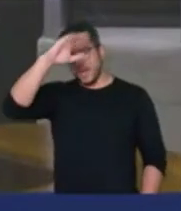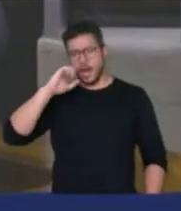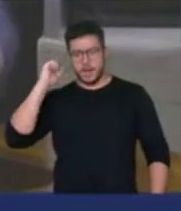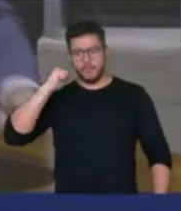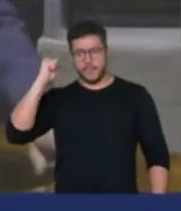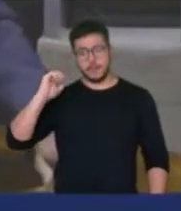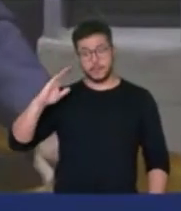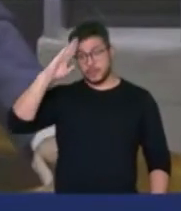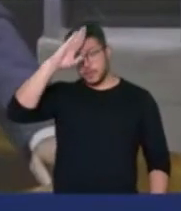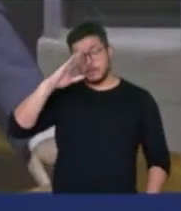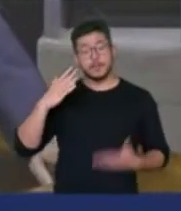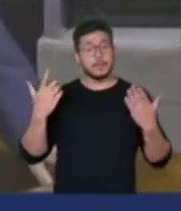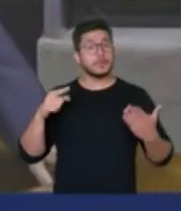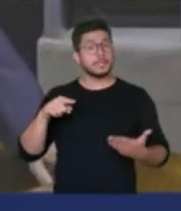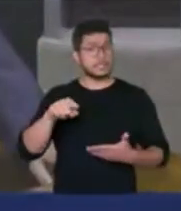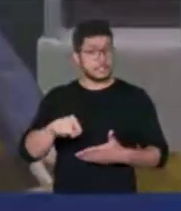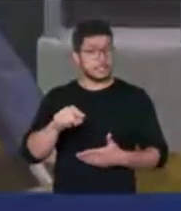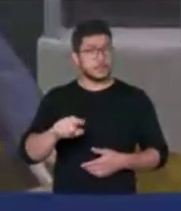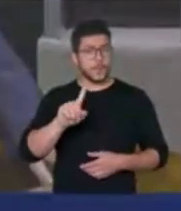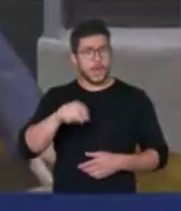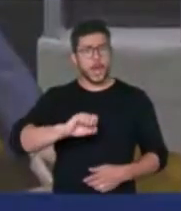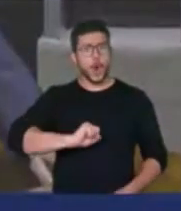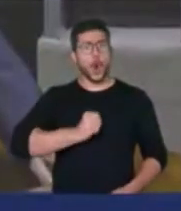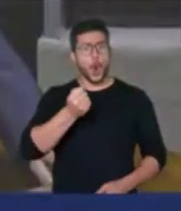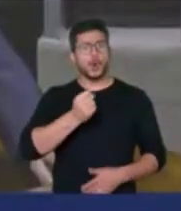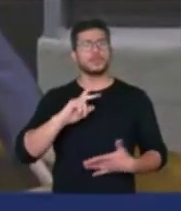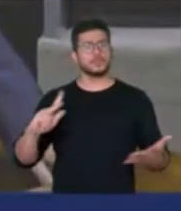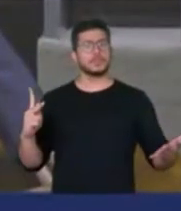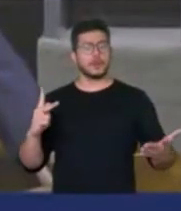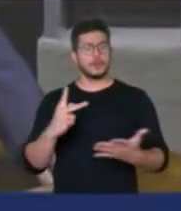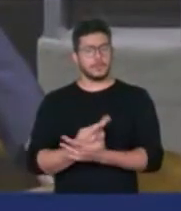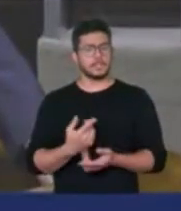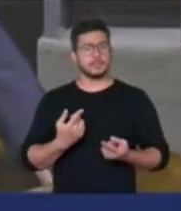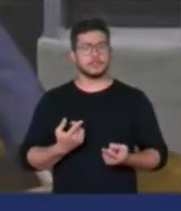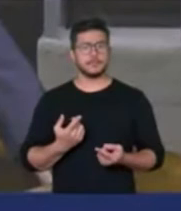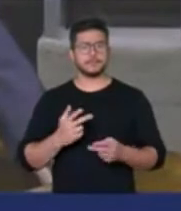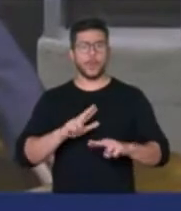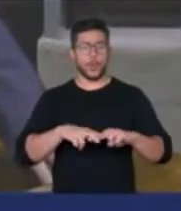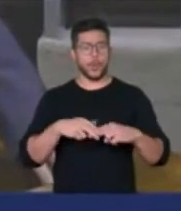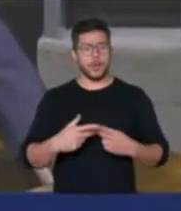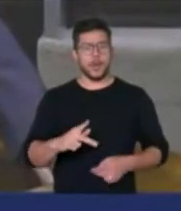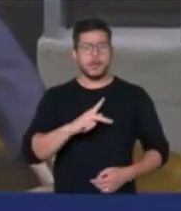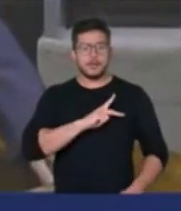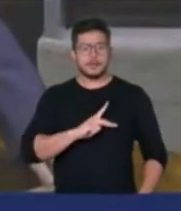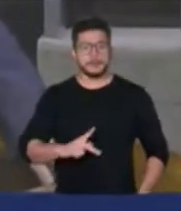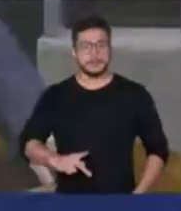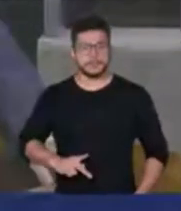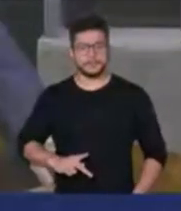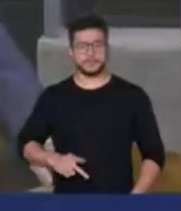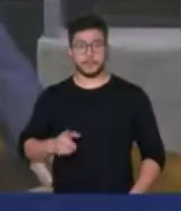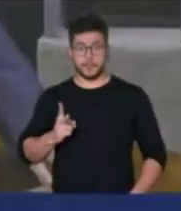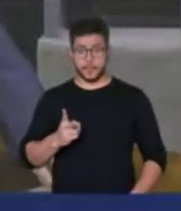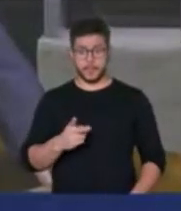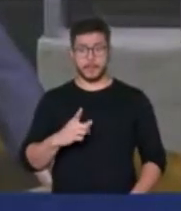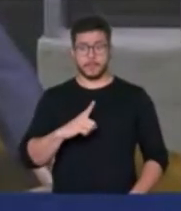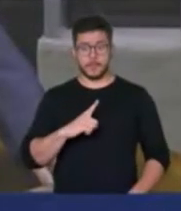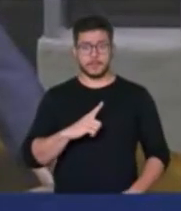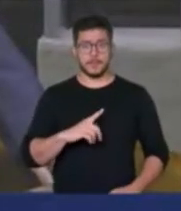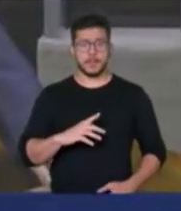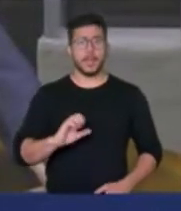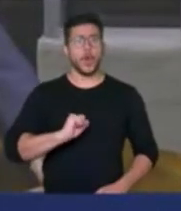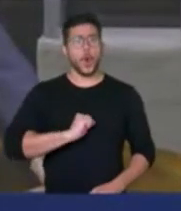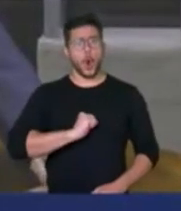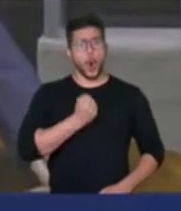ódio disseminado pelo presidente da República. Clima de ódio, clima de